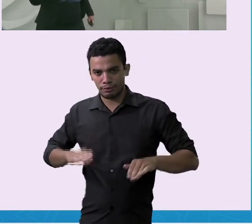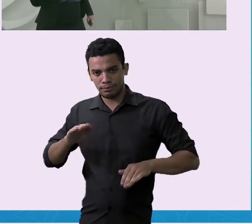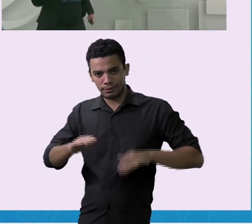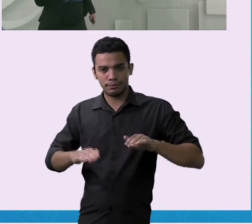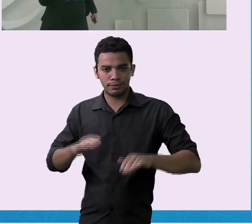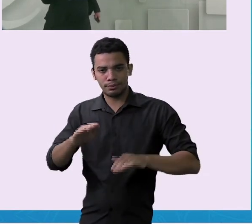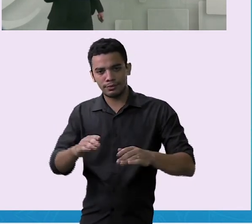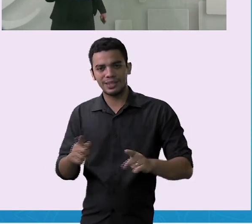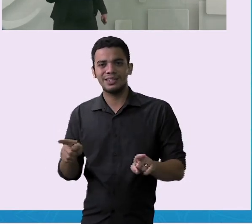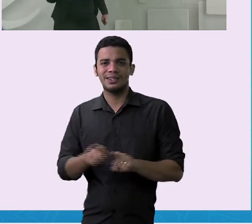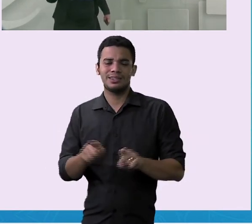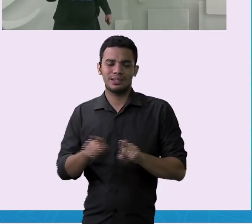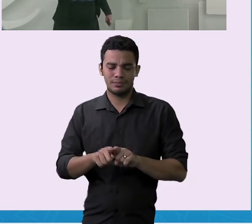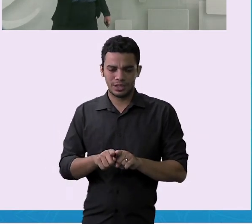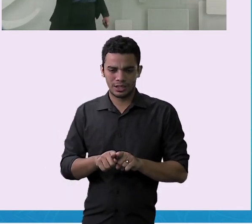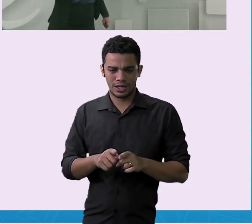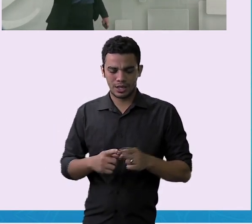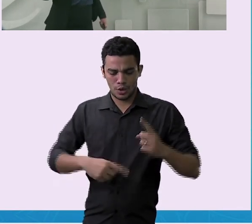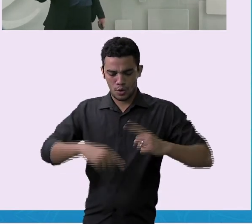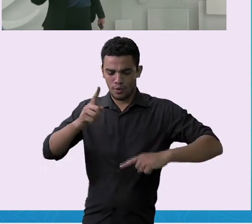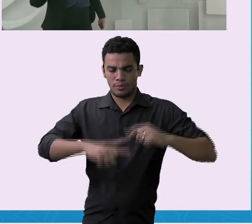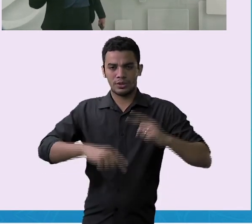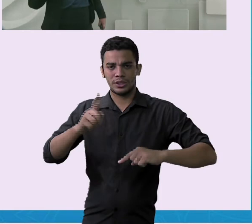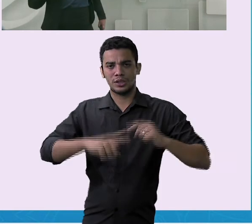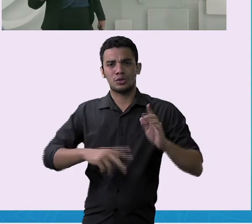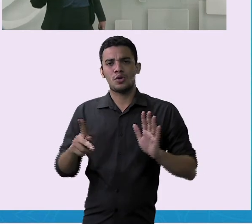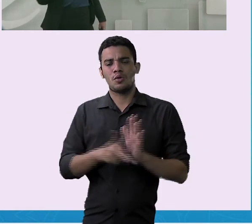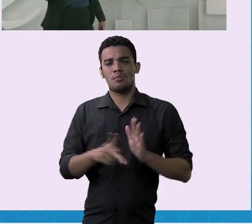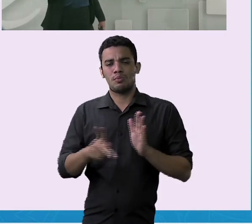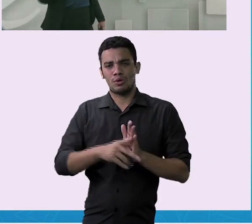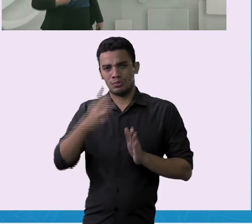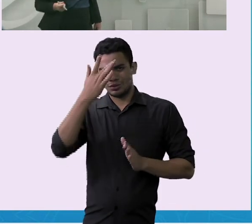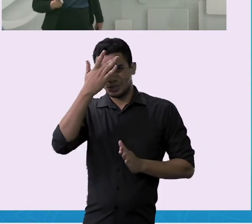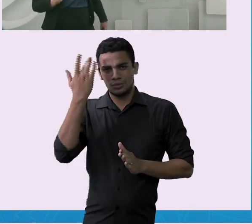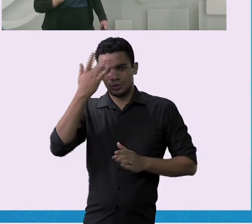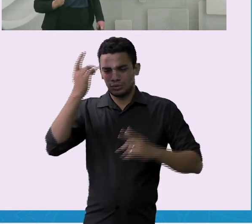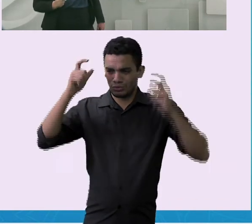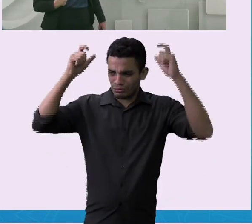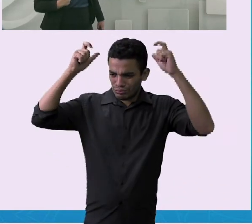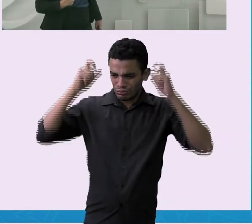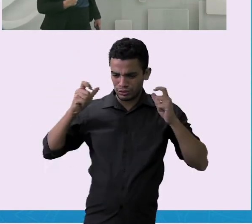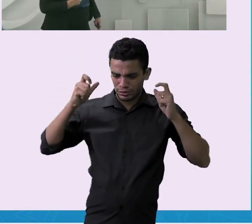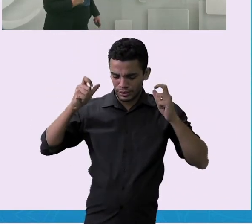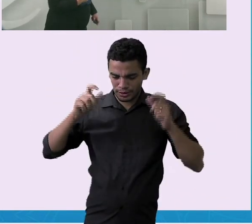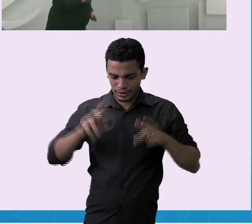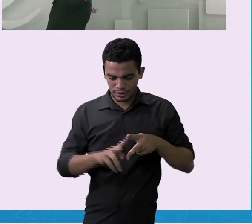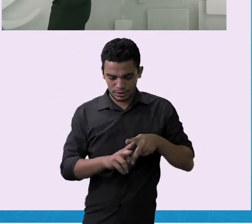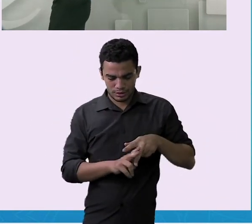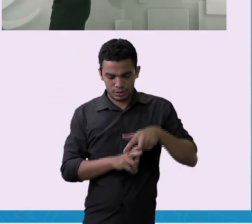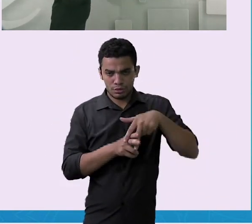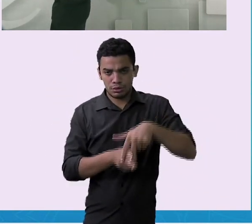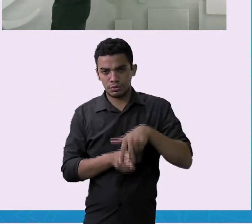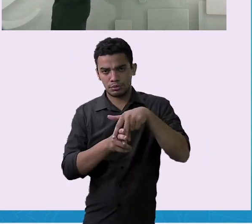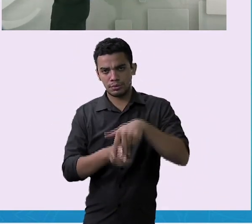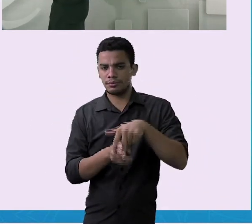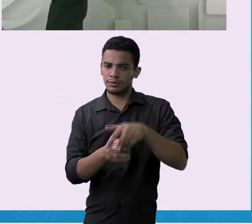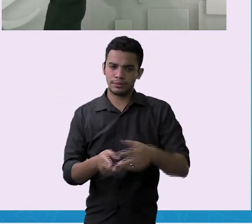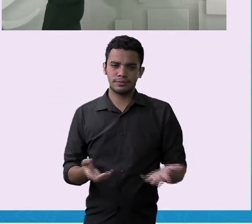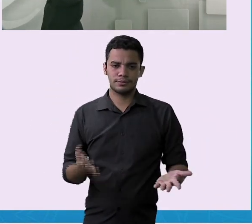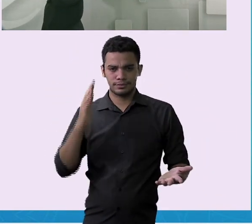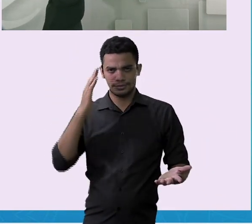esses os produtos que ele colocou que você pode encontrar lá na loja. Letra